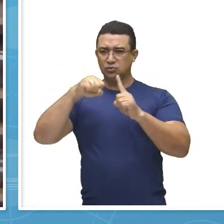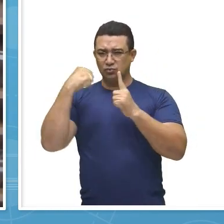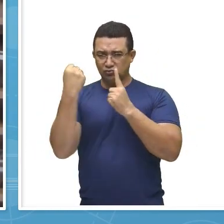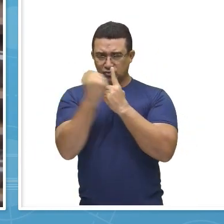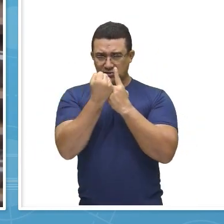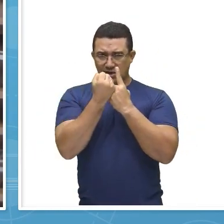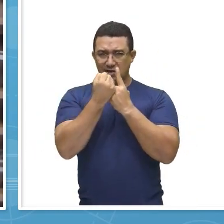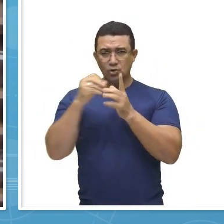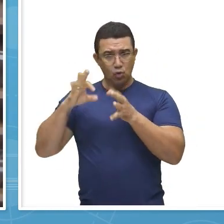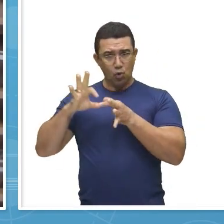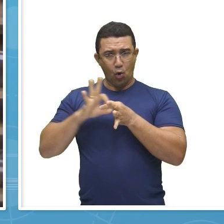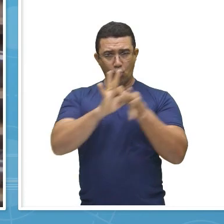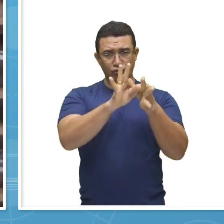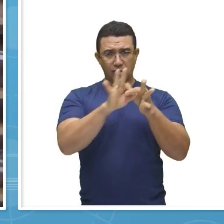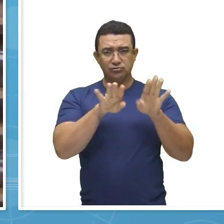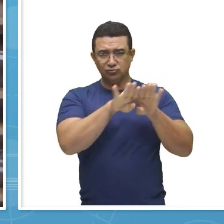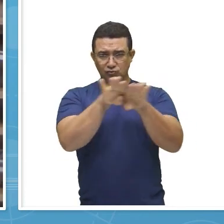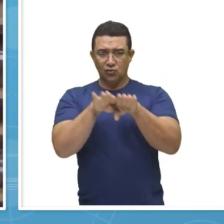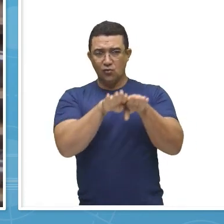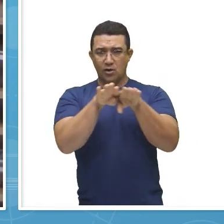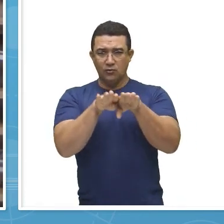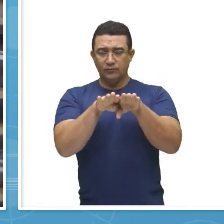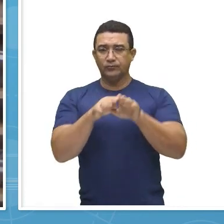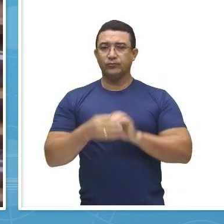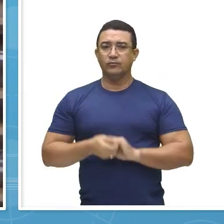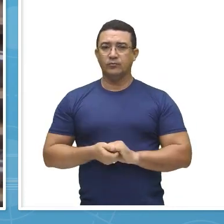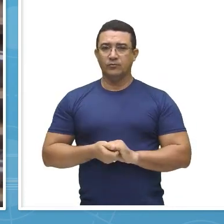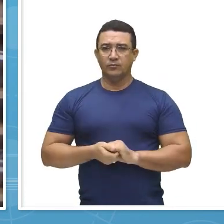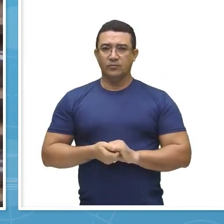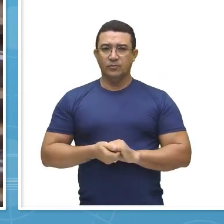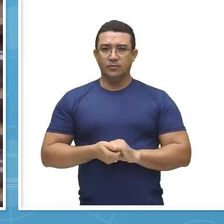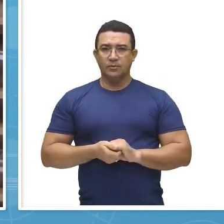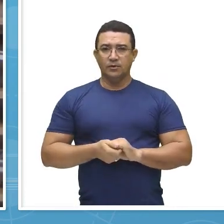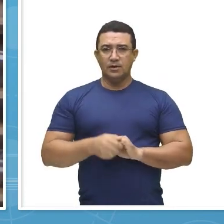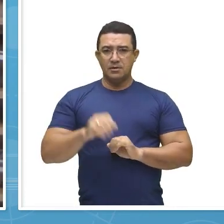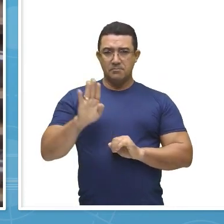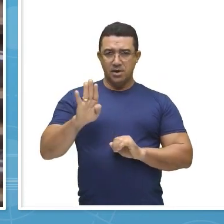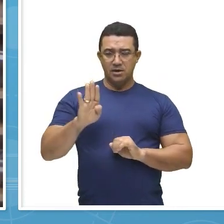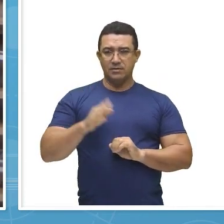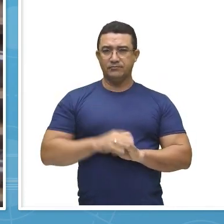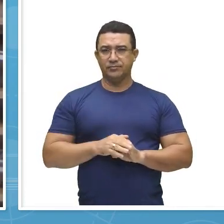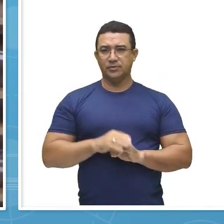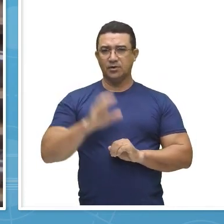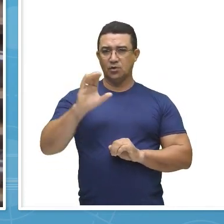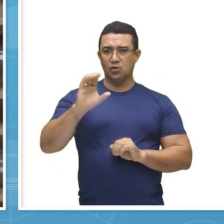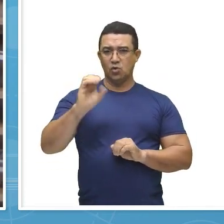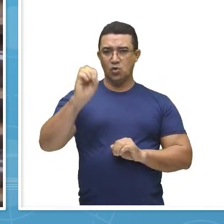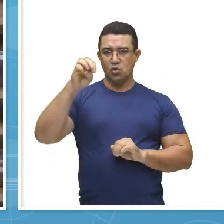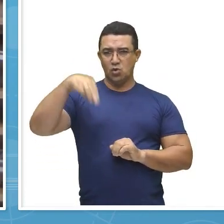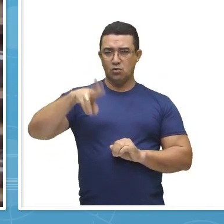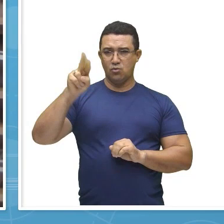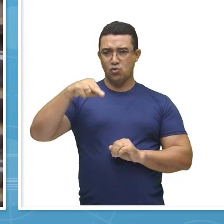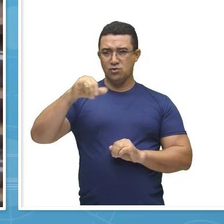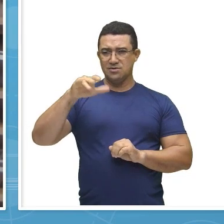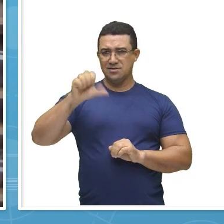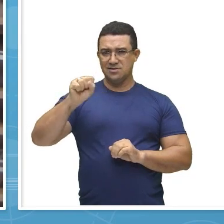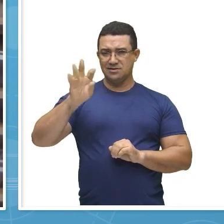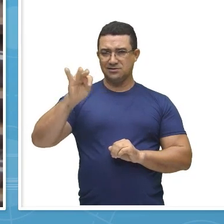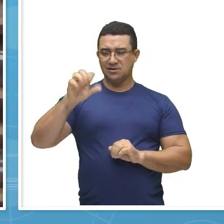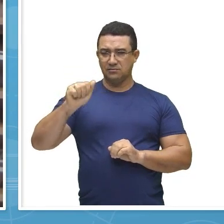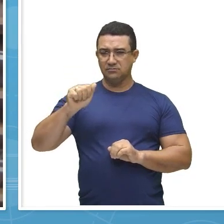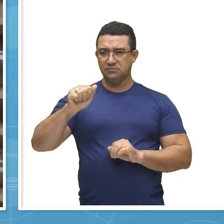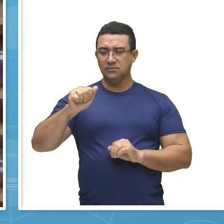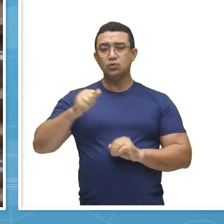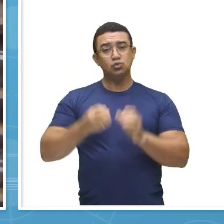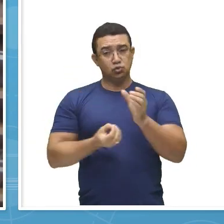num contexto igualitário. O comunismo, tá bom? Ele vai surgir também nesse período, mas ele vai começar a